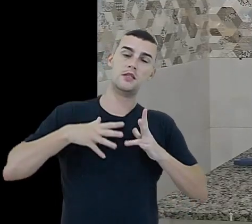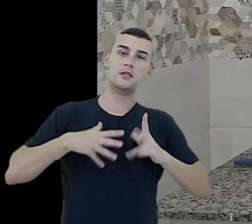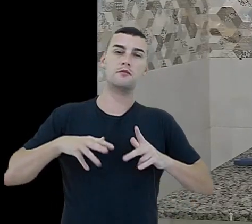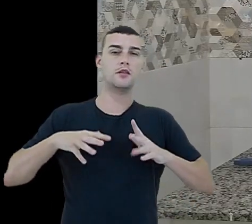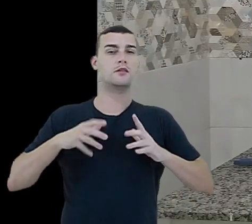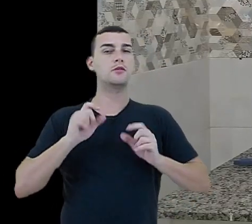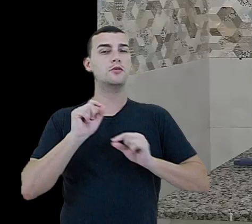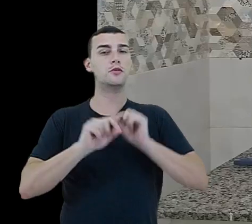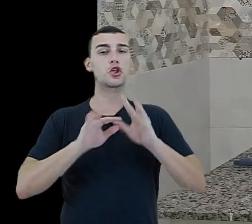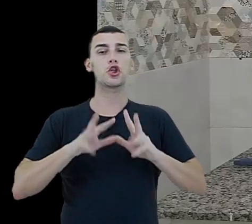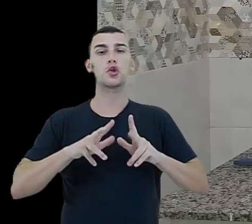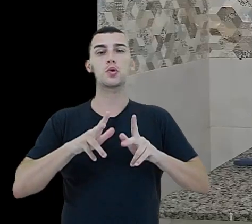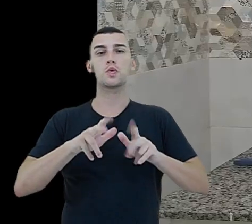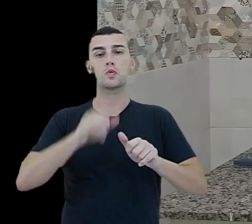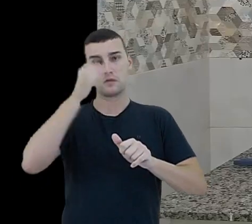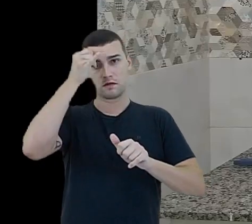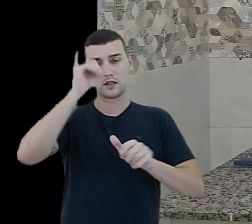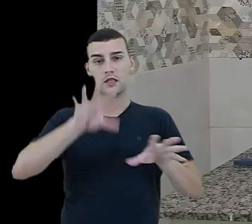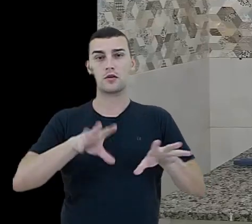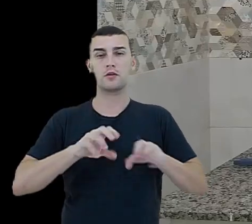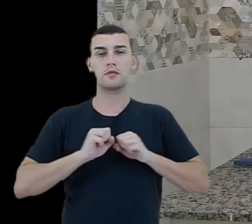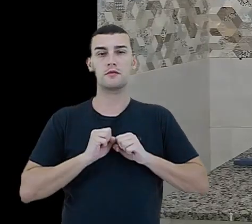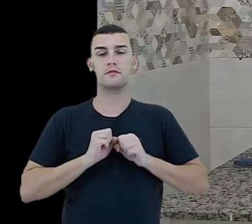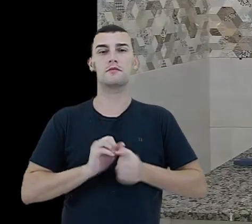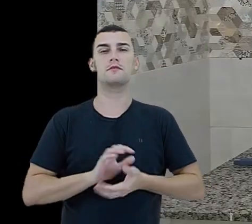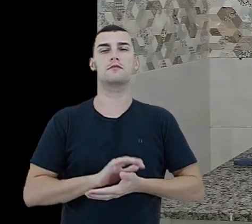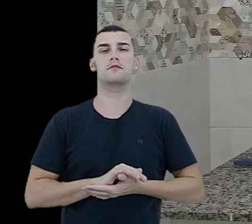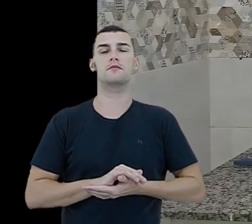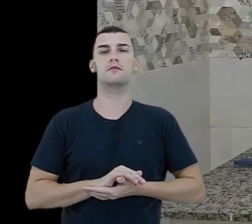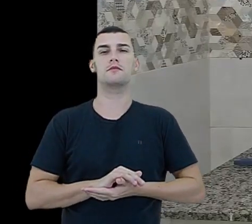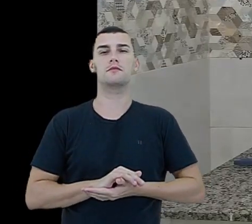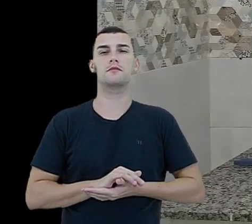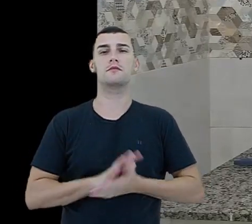uma asepsia e eliminar qualquer tipo de contaminação.